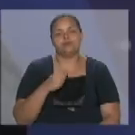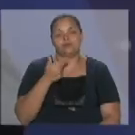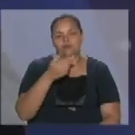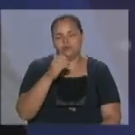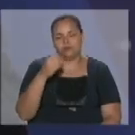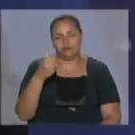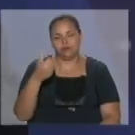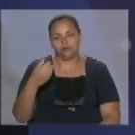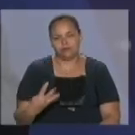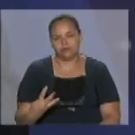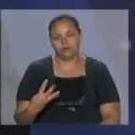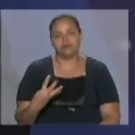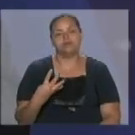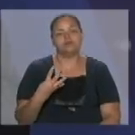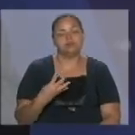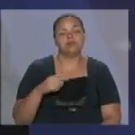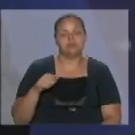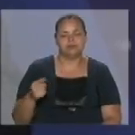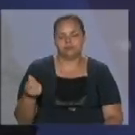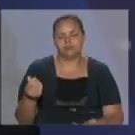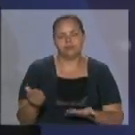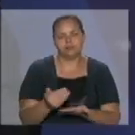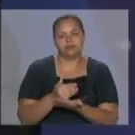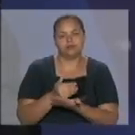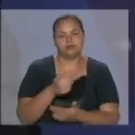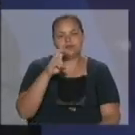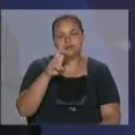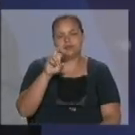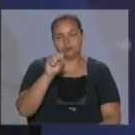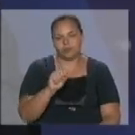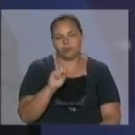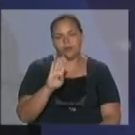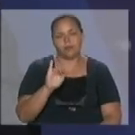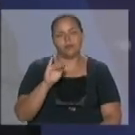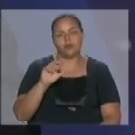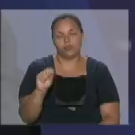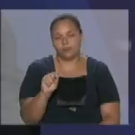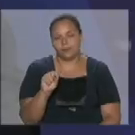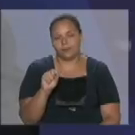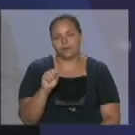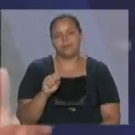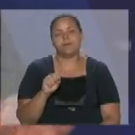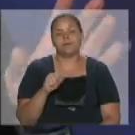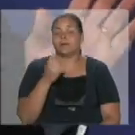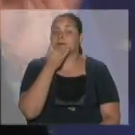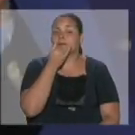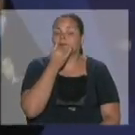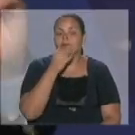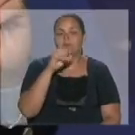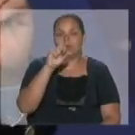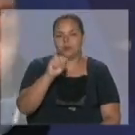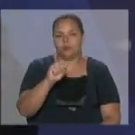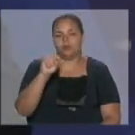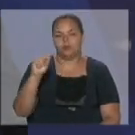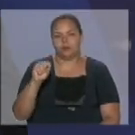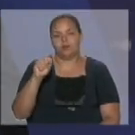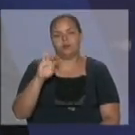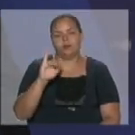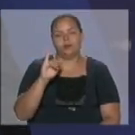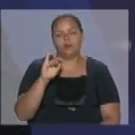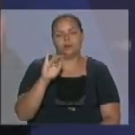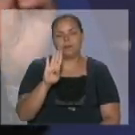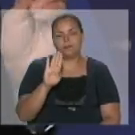com esse número consolidado, ela recolheu 58 bilhões. Perdão, 88 bilhões, a